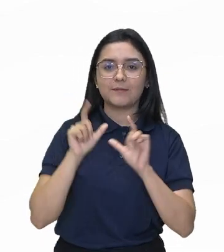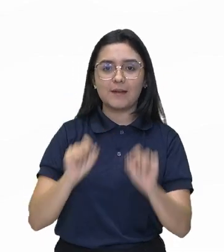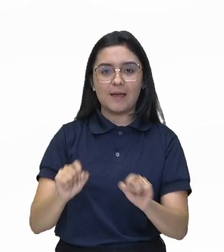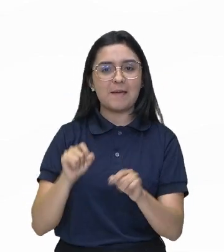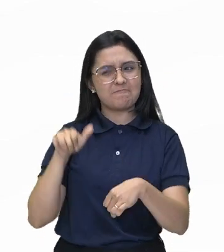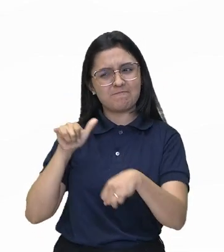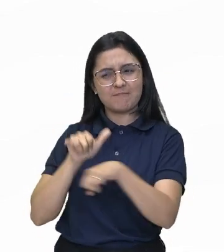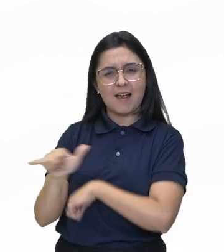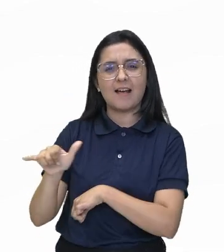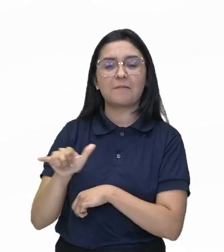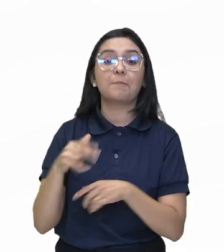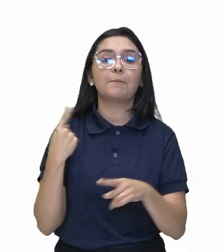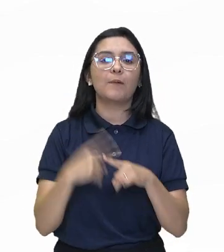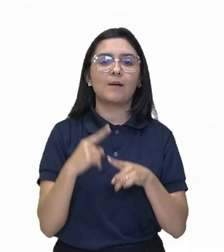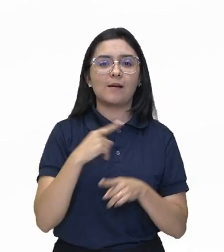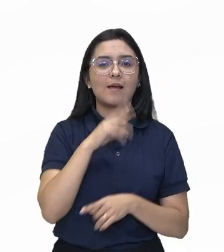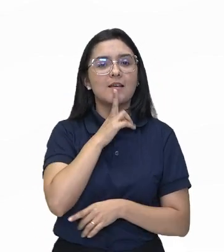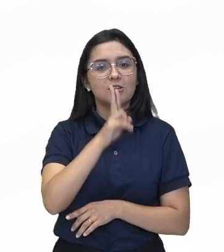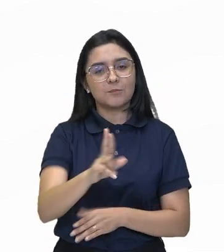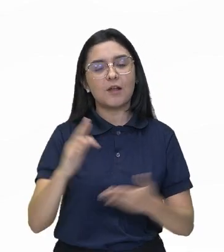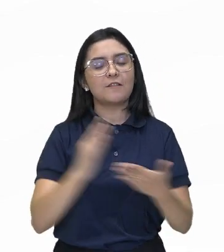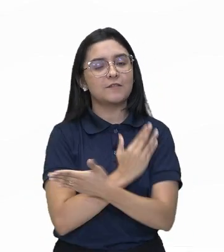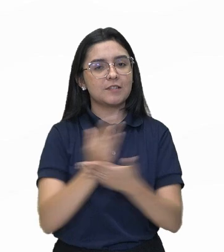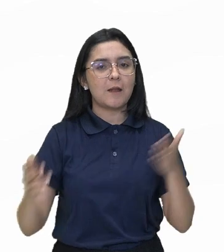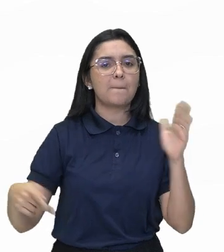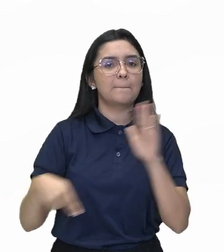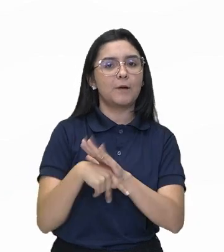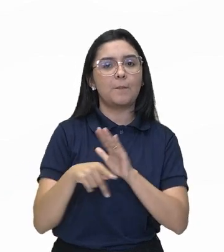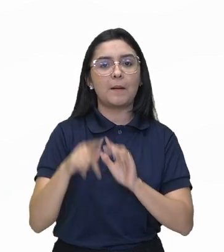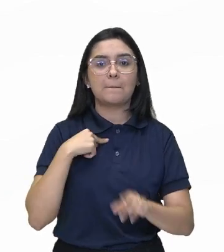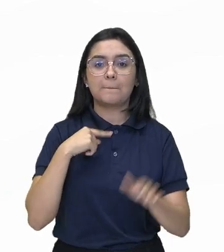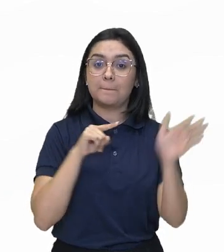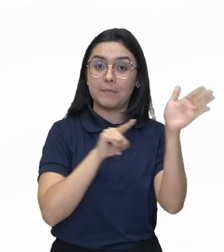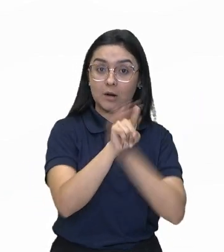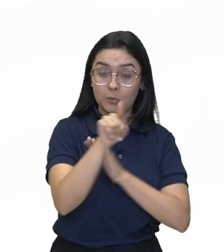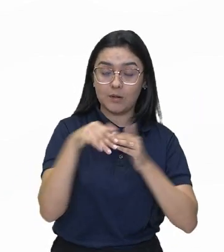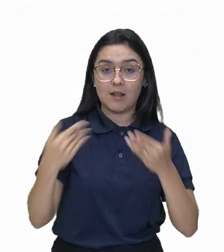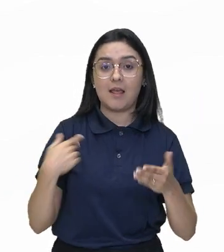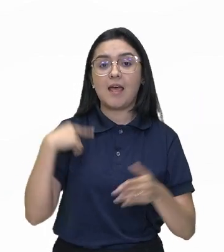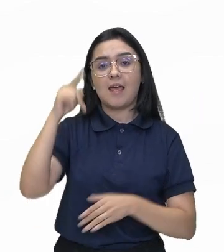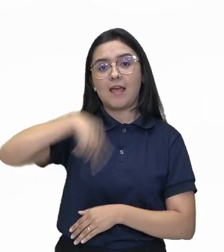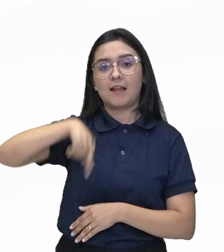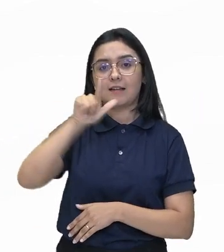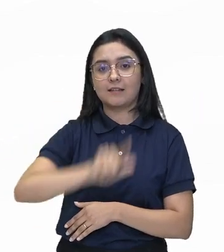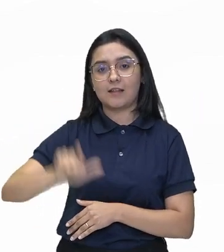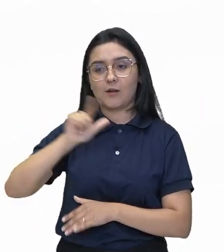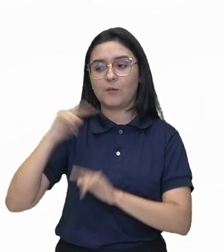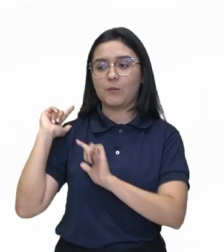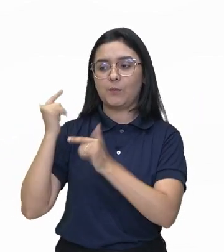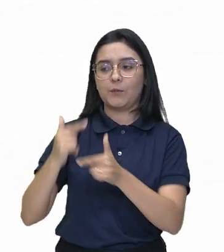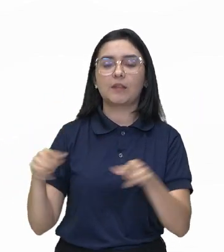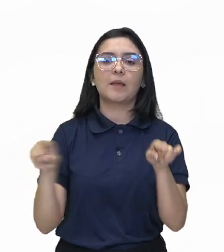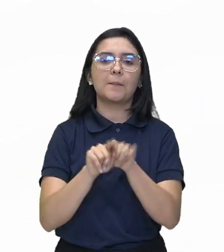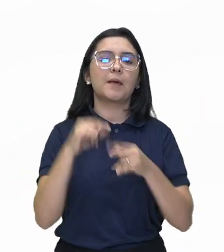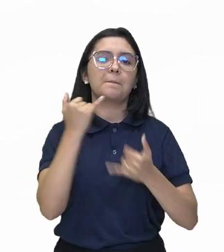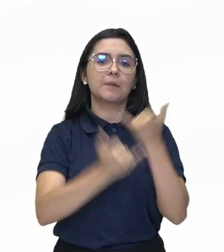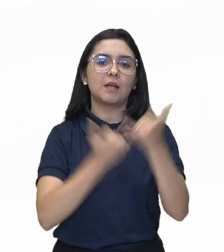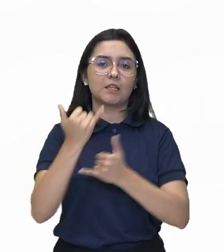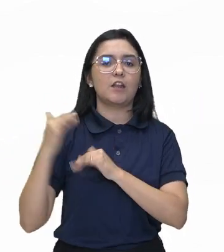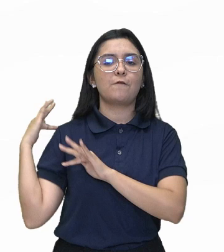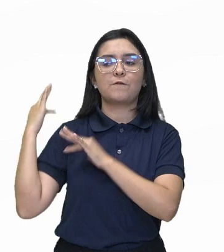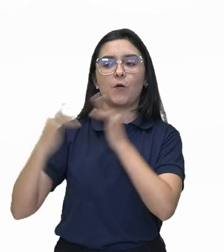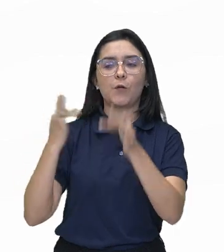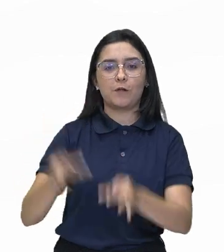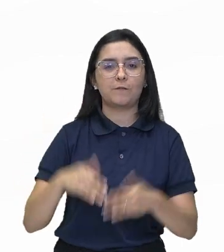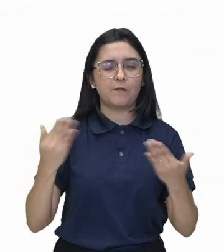pegadinhas, pois a resposta, por vezes, está na pergunta. Elas fazem parte da literatura popular e das brincadeiras folclóricas. Vamos ver